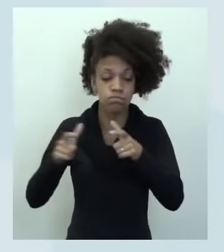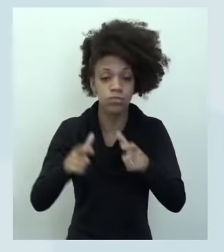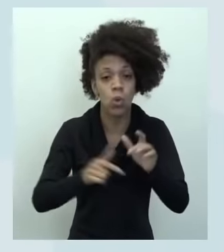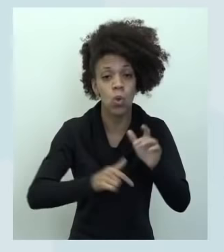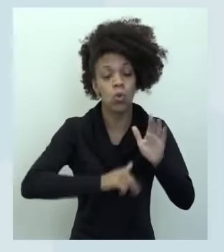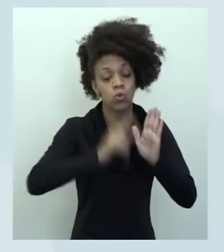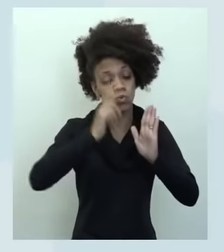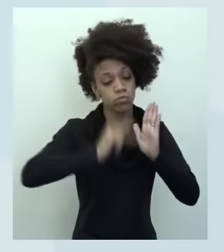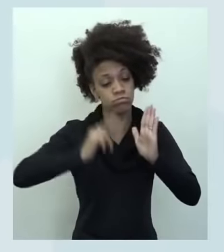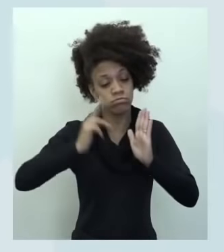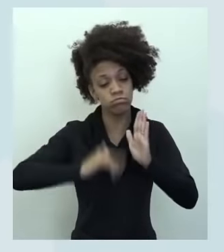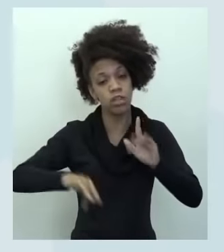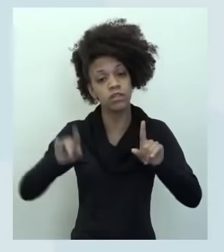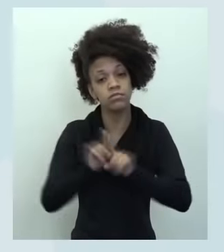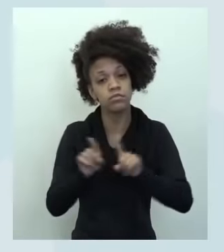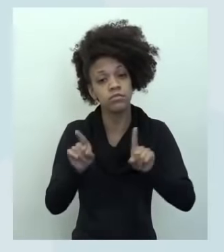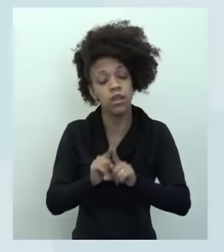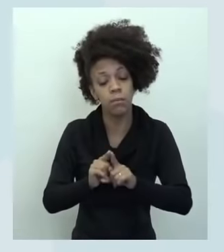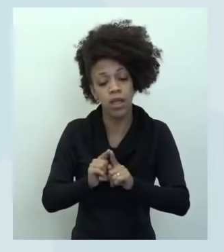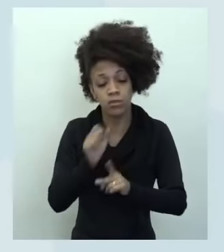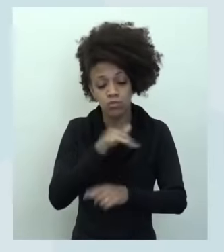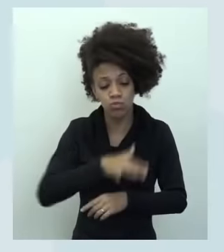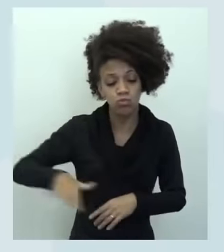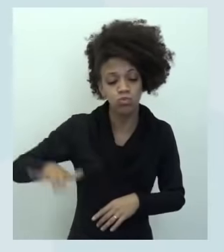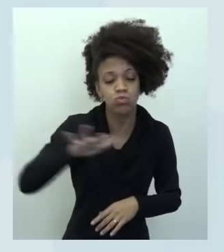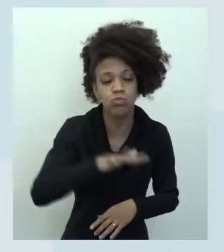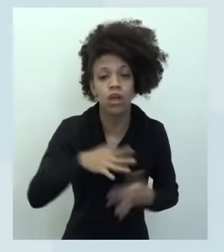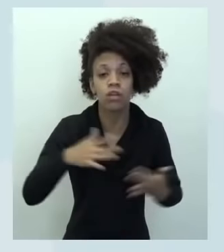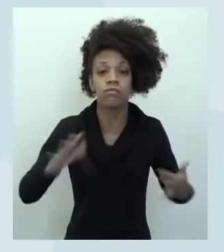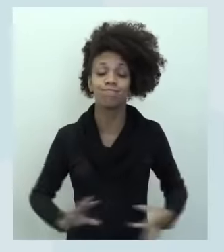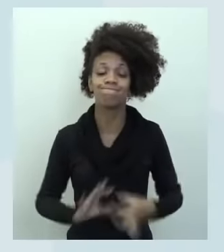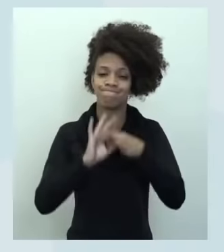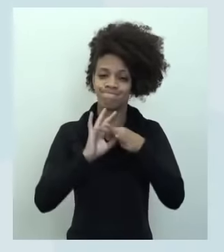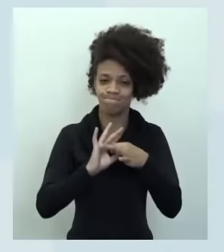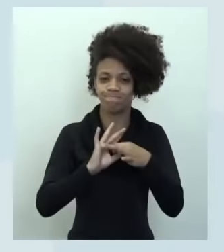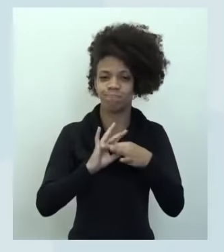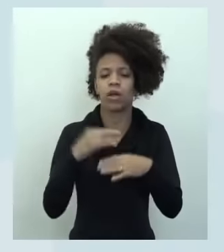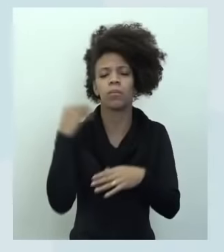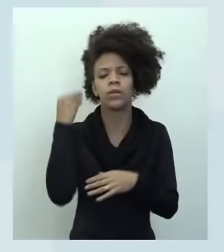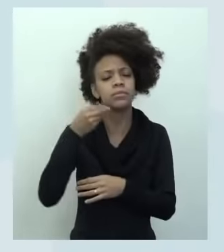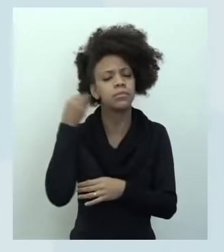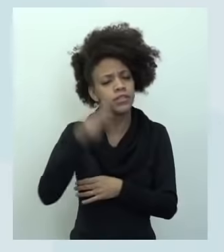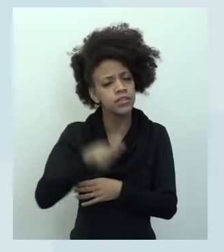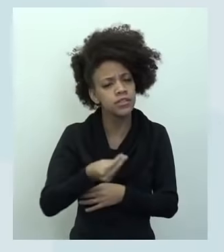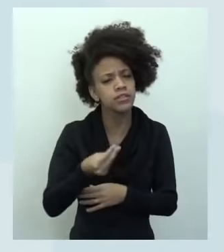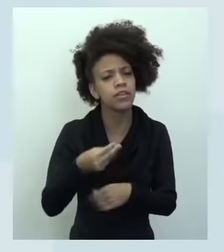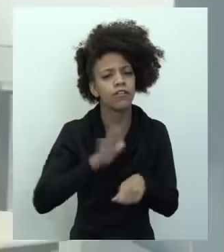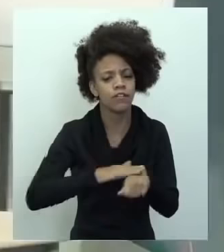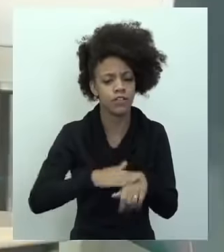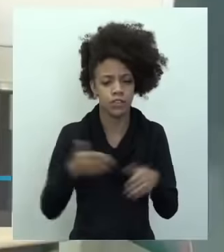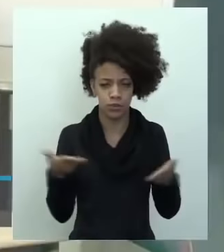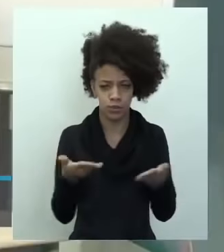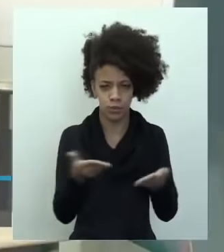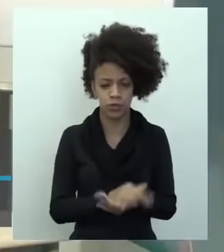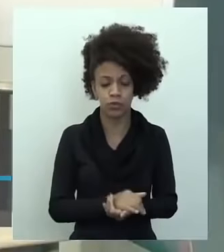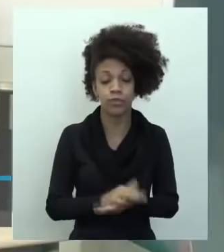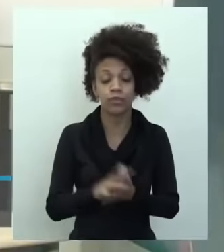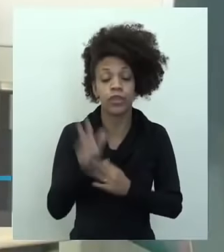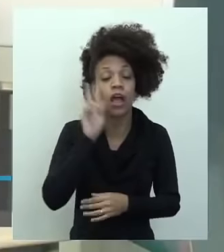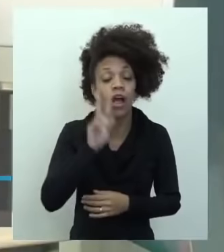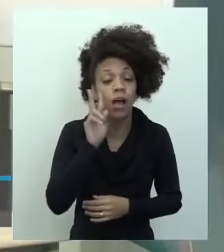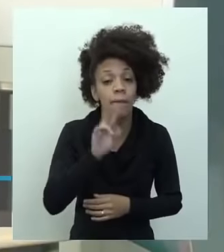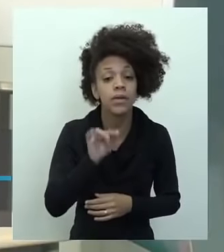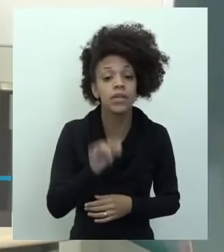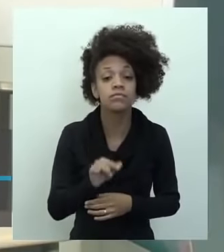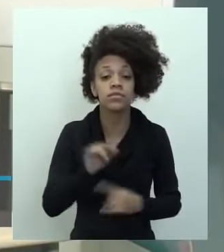desenho e no terreno, que vai casar aí muito bem com uma experiência que nós vamos fazer hoje. Lembrando que essa